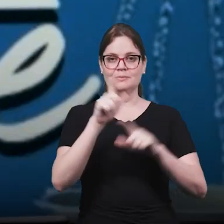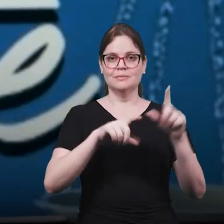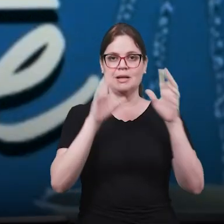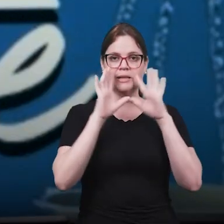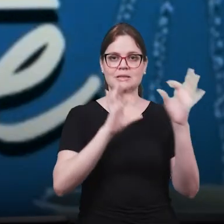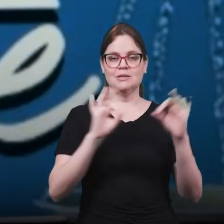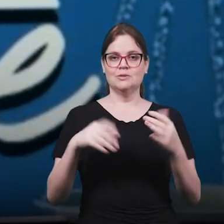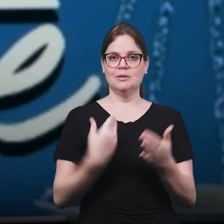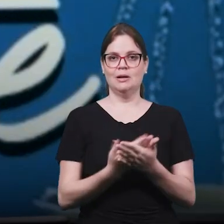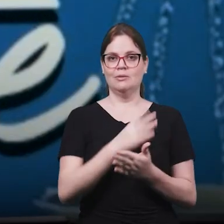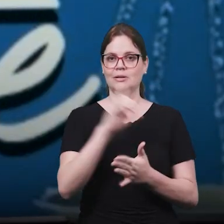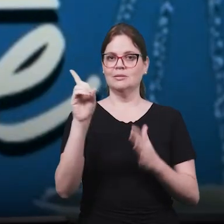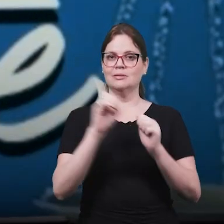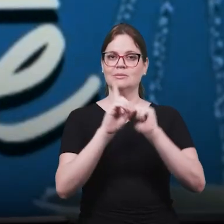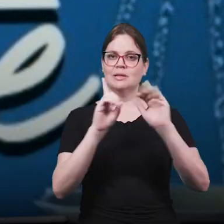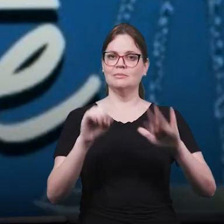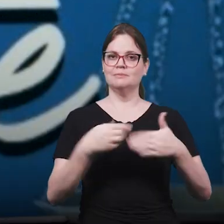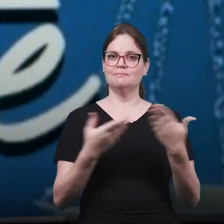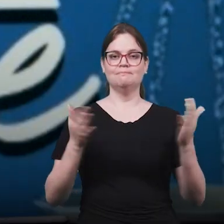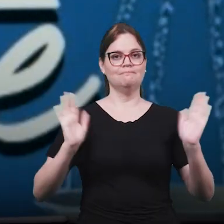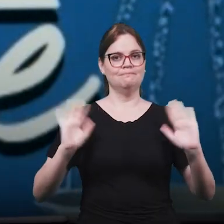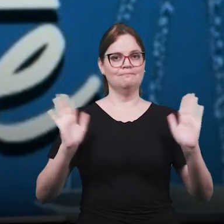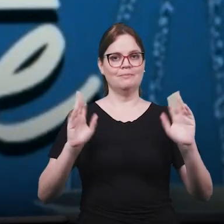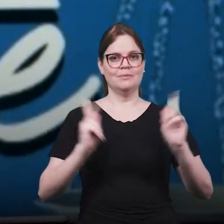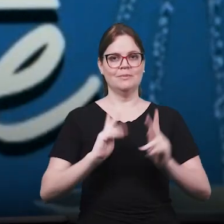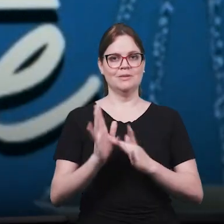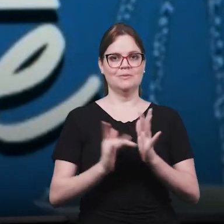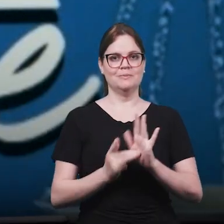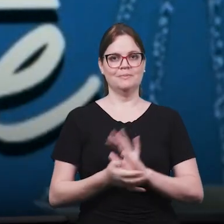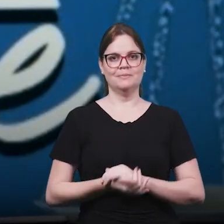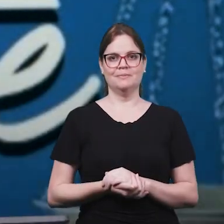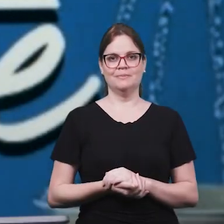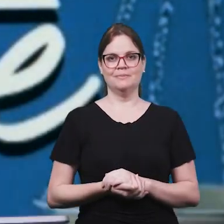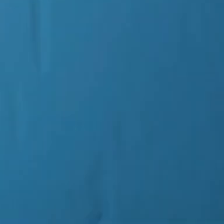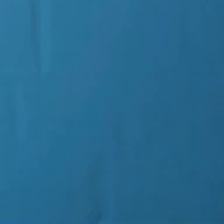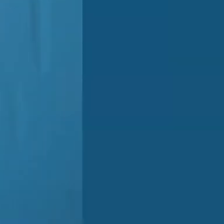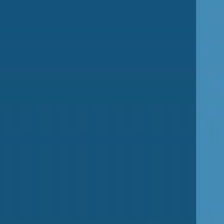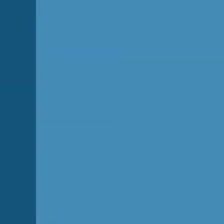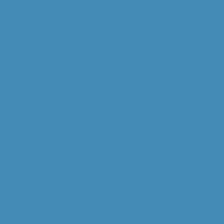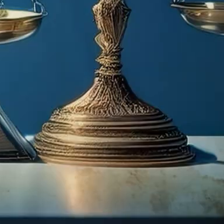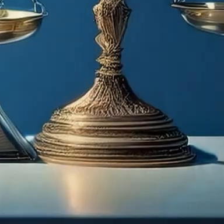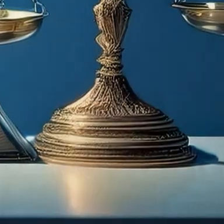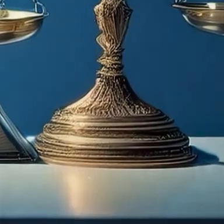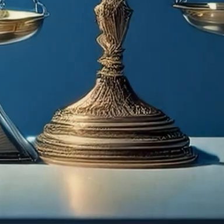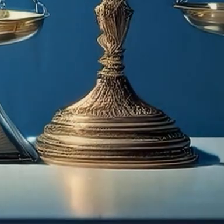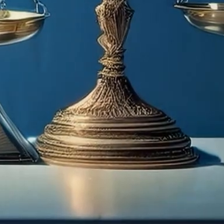que participou conosco até aqui. Que Deus abençoe e até a próxima, com a paz do Senhor Jesus.